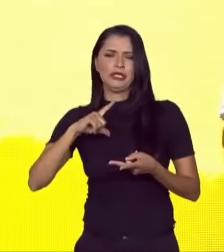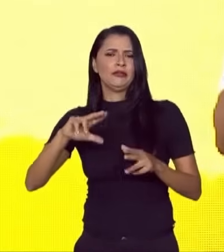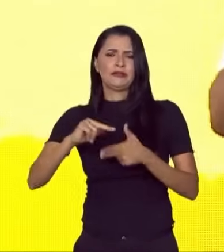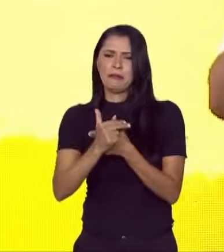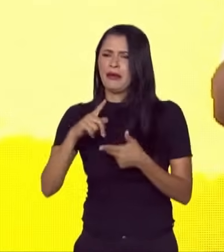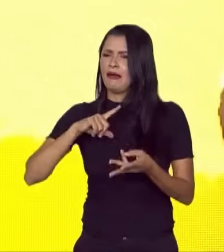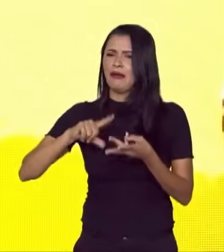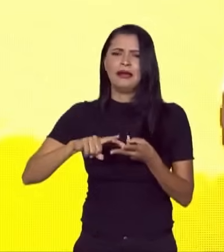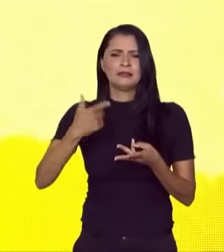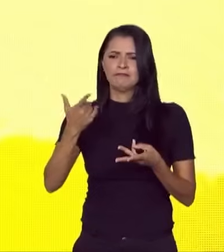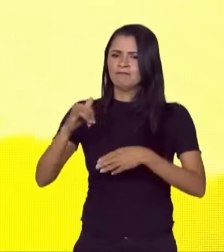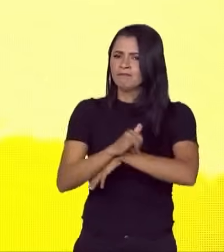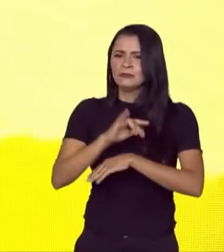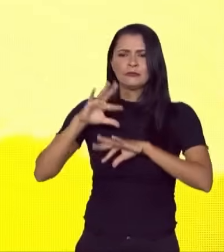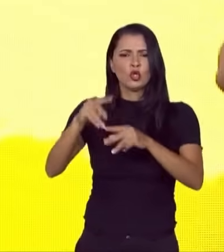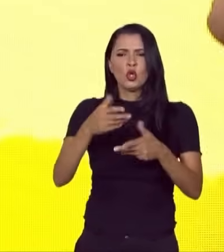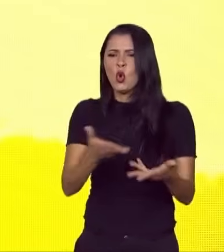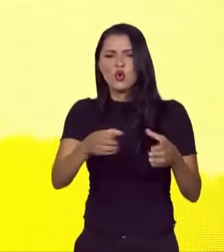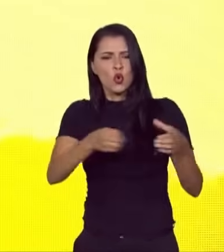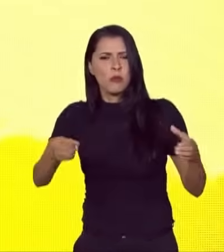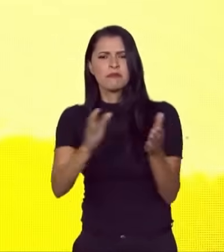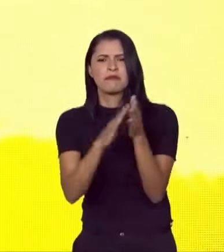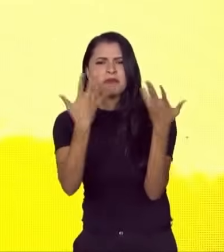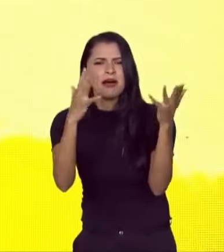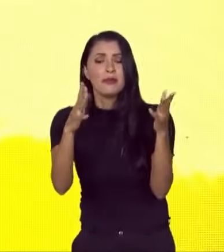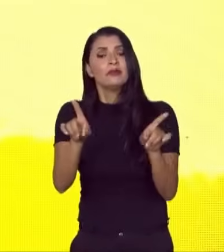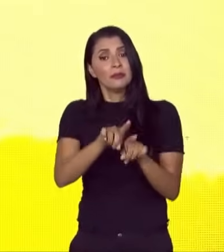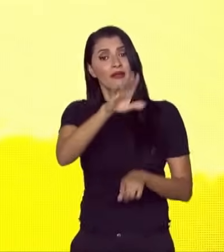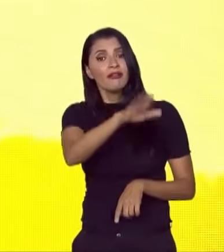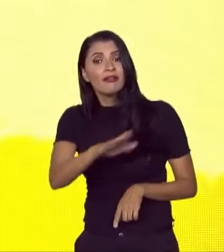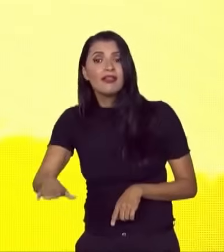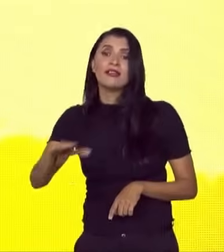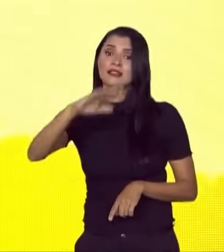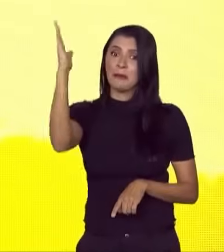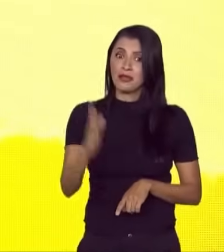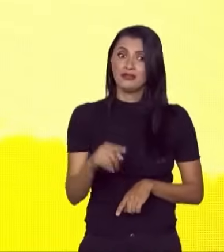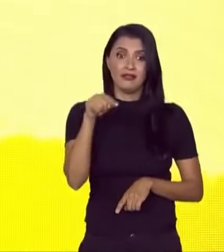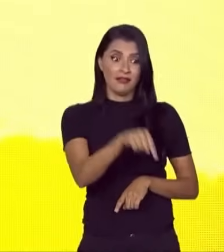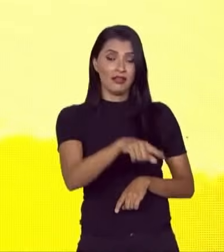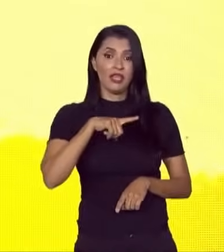país, meus parabéns, e às crianças brasileiras que estão livres de guerra.